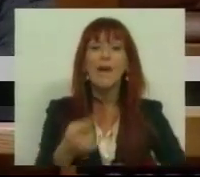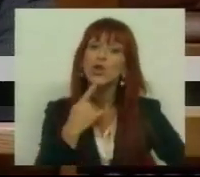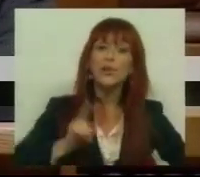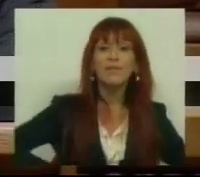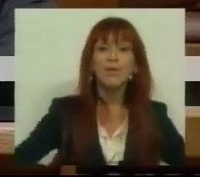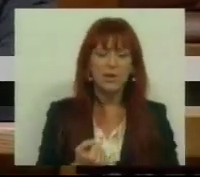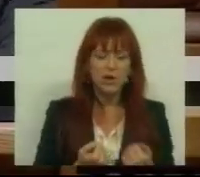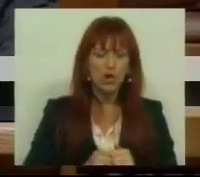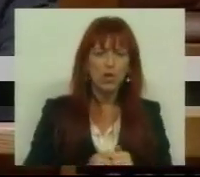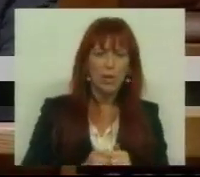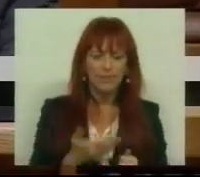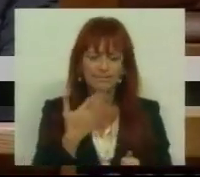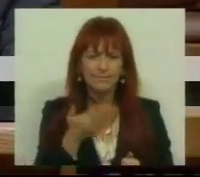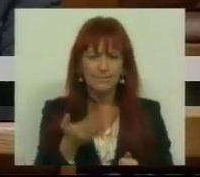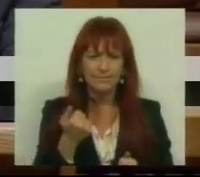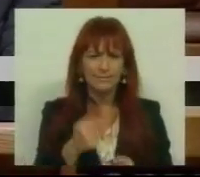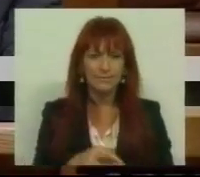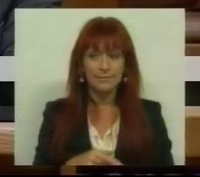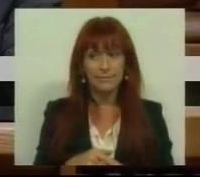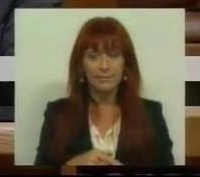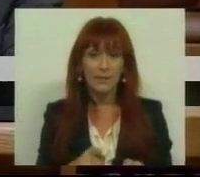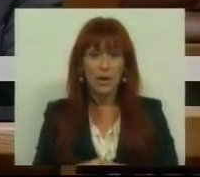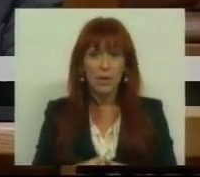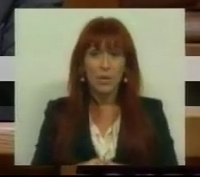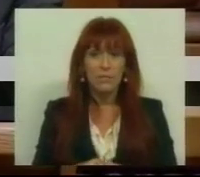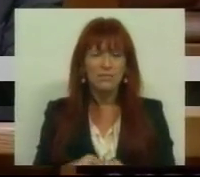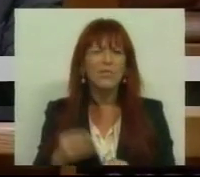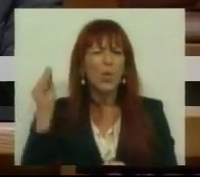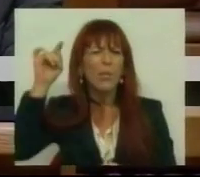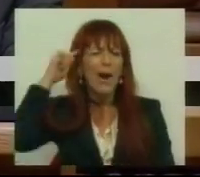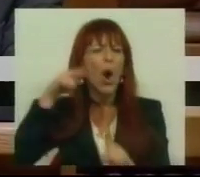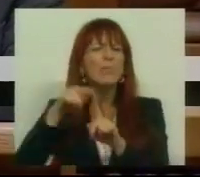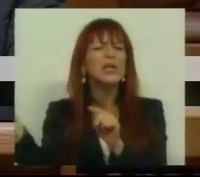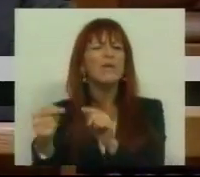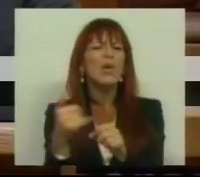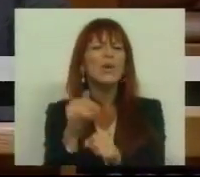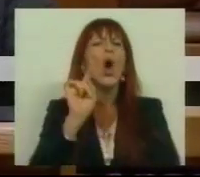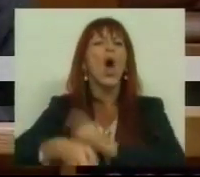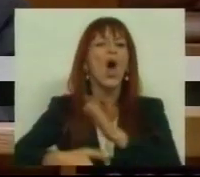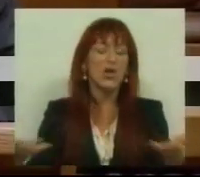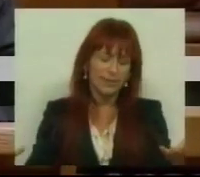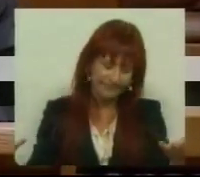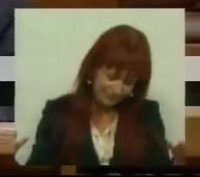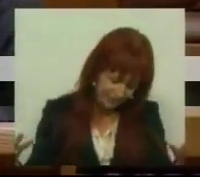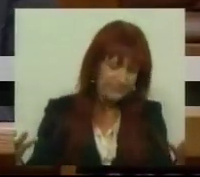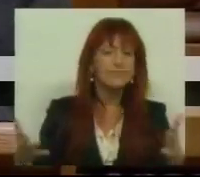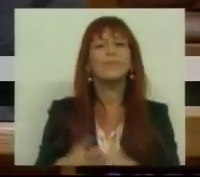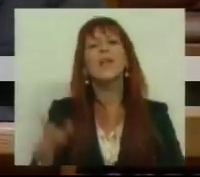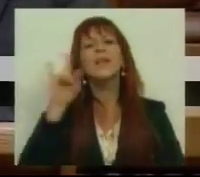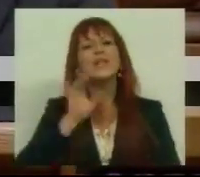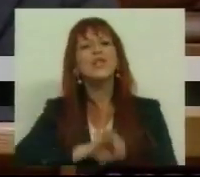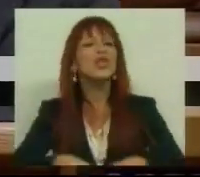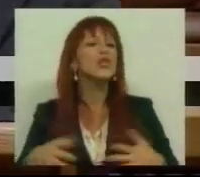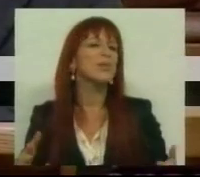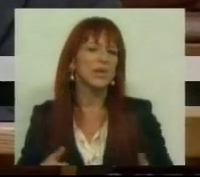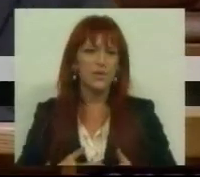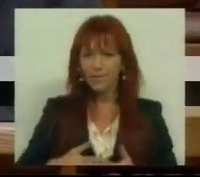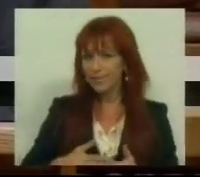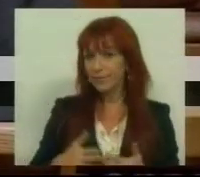vez, esconder e ocultar para que servia o Banco Insular. Aliás, senhoras e senhores